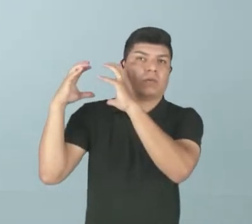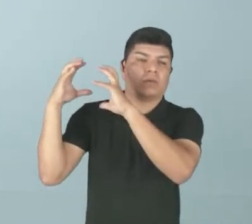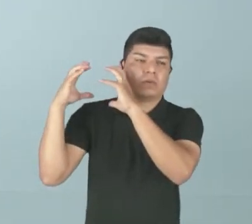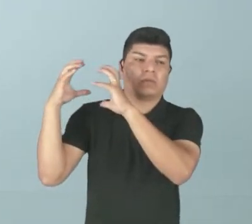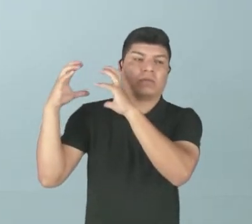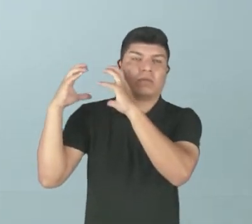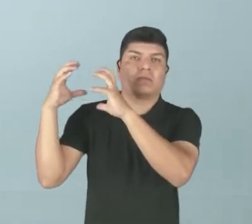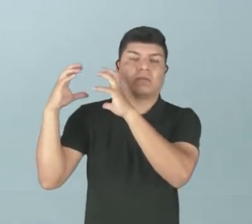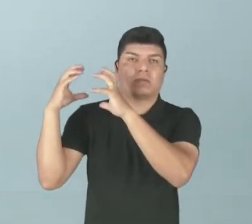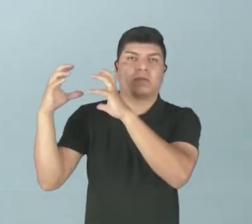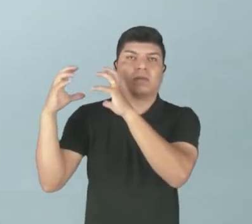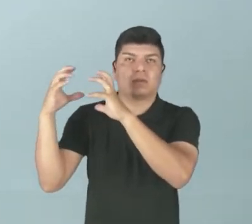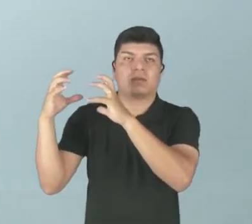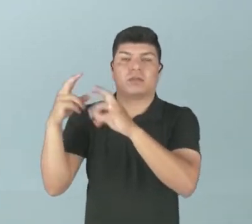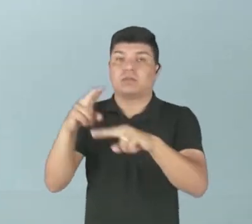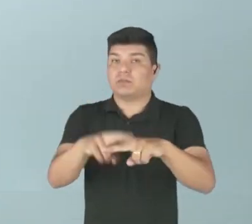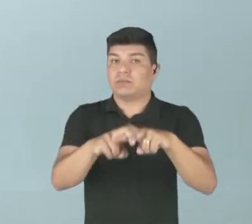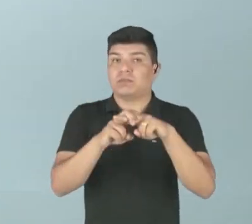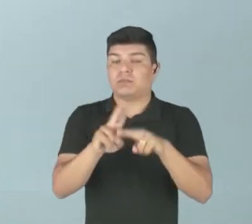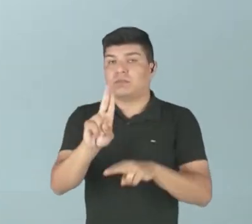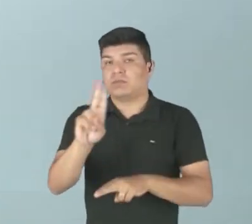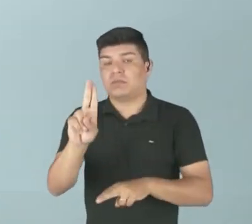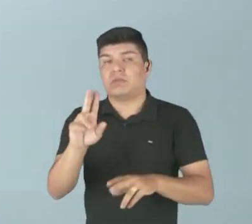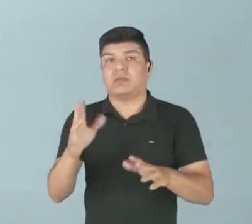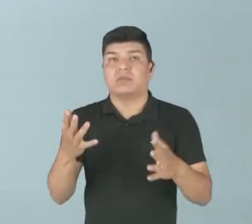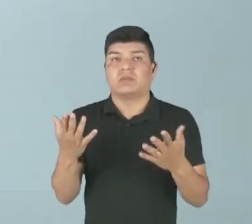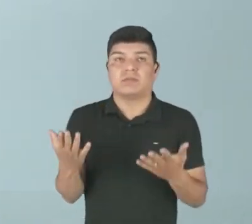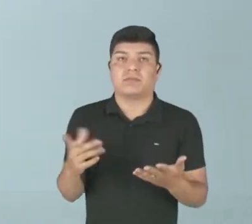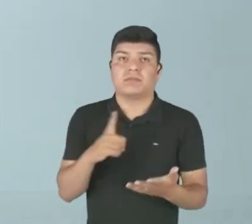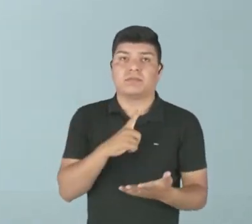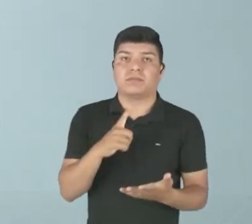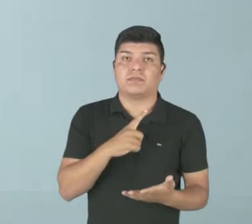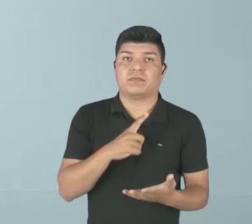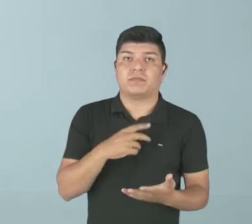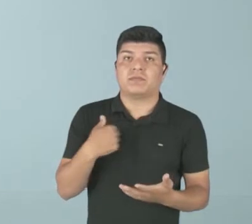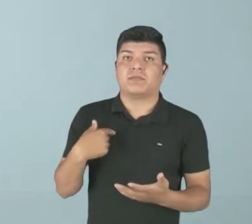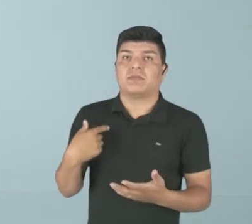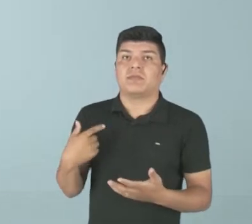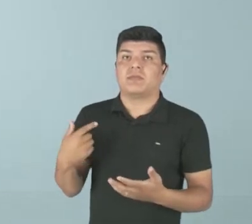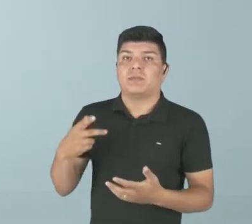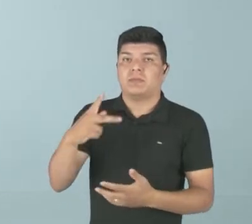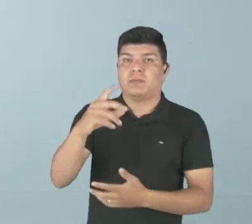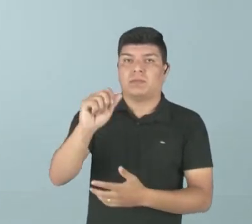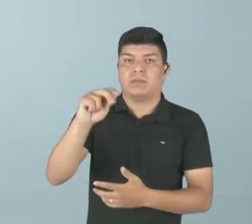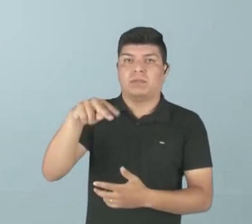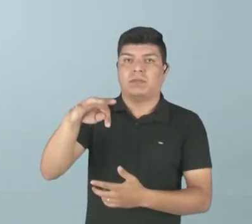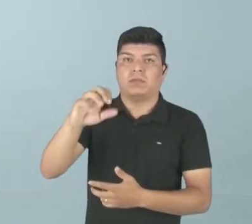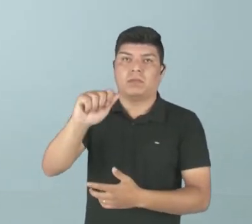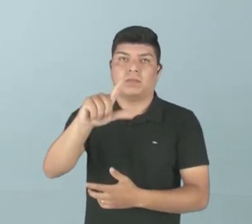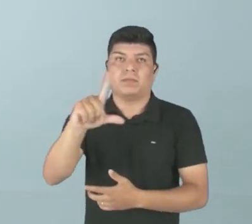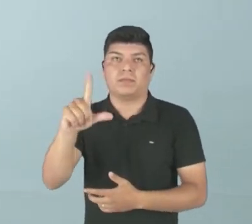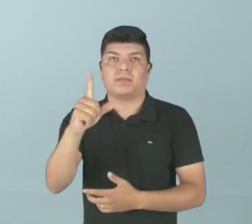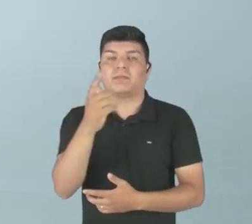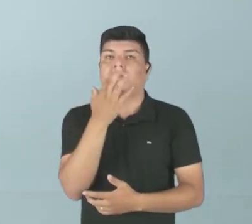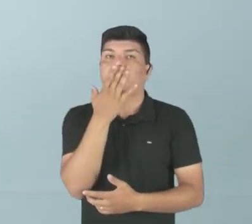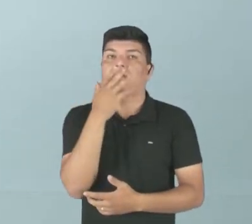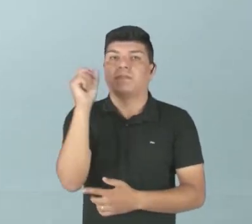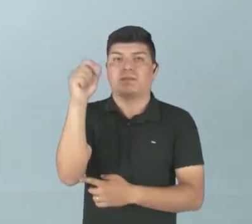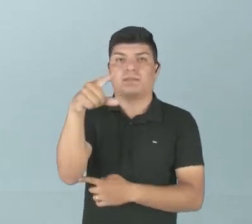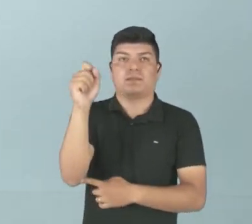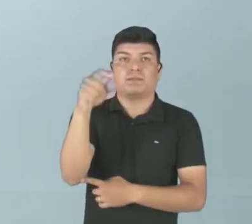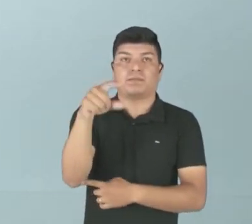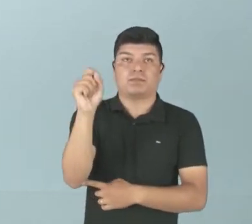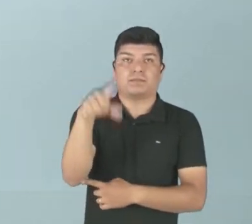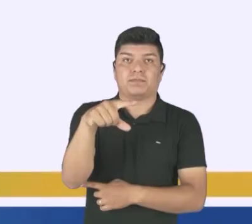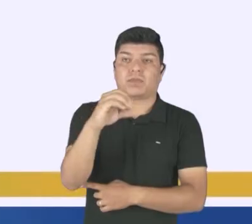isso, Mata dos Cocais. Então, temos aí o complexo do Pantanal aí de azul, na parte